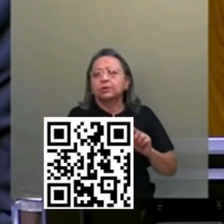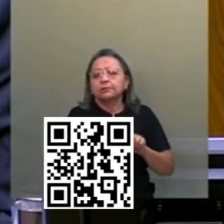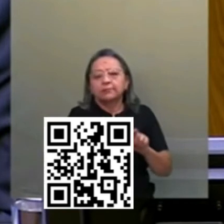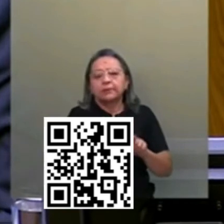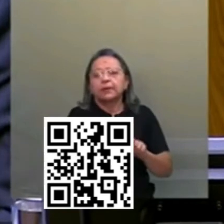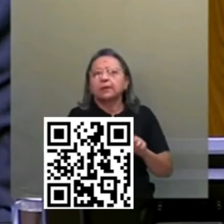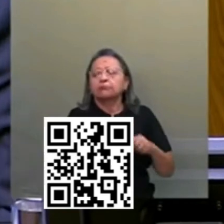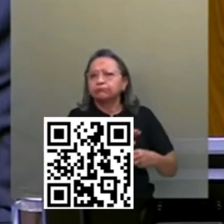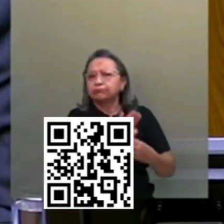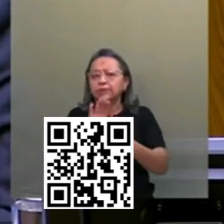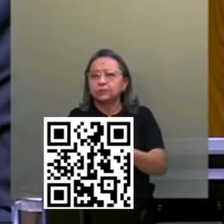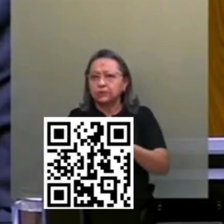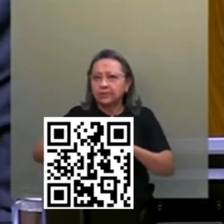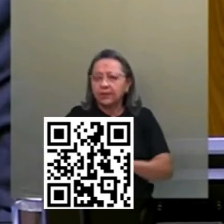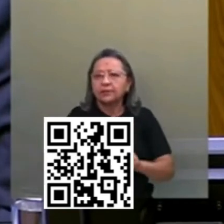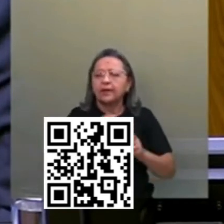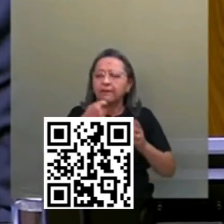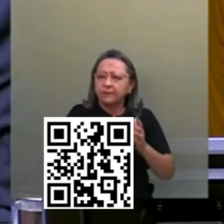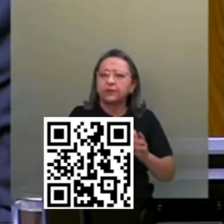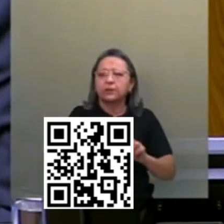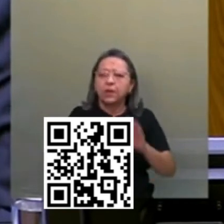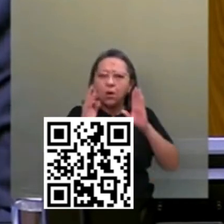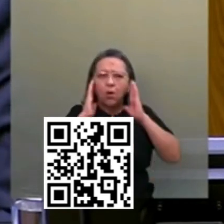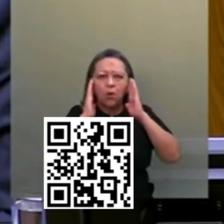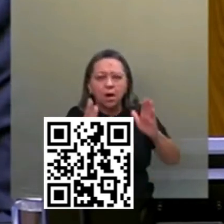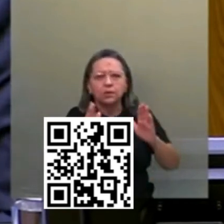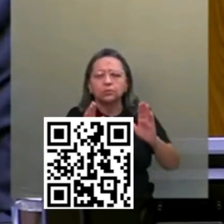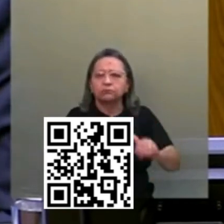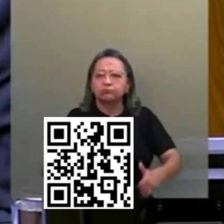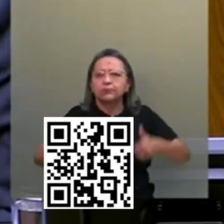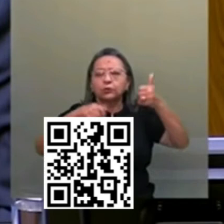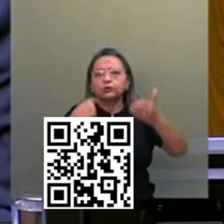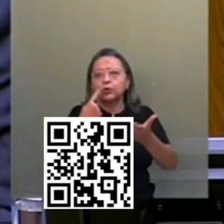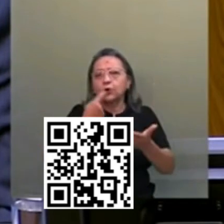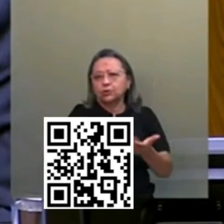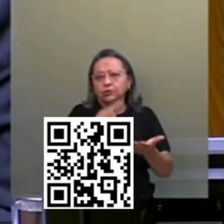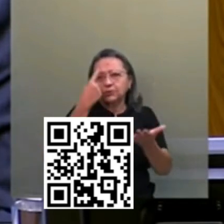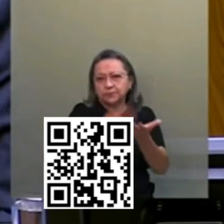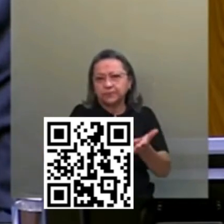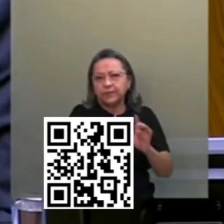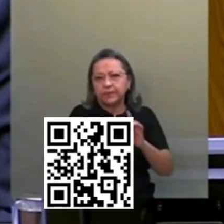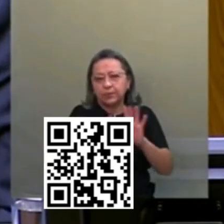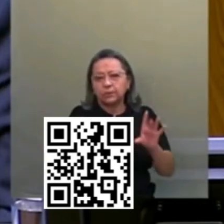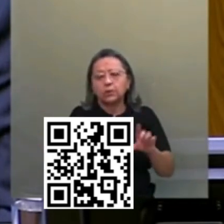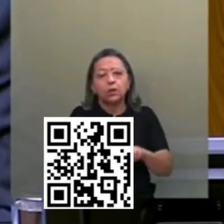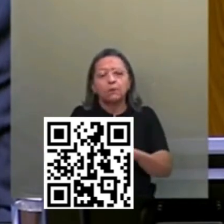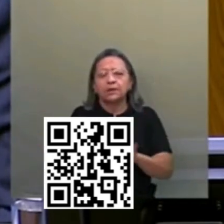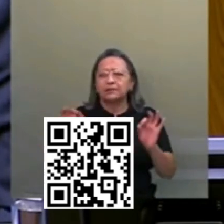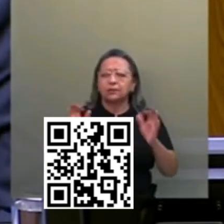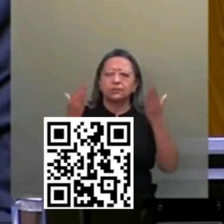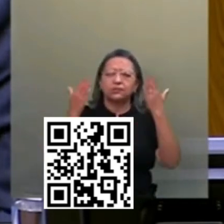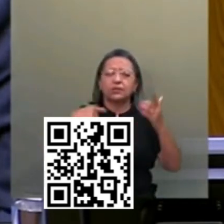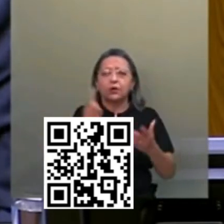da sociedade, reafirmando e honrando com excelência nossos compromissos democráticos. Que o país não duvide de